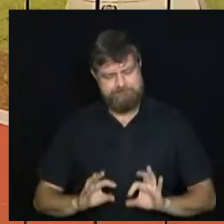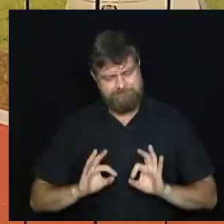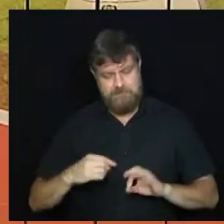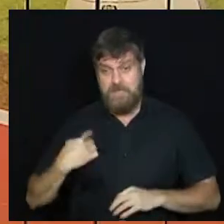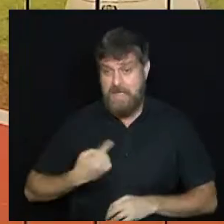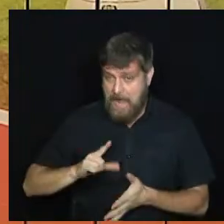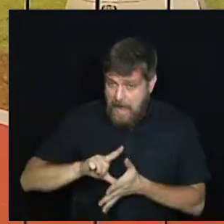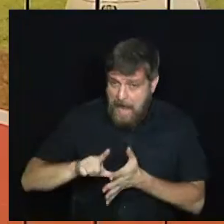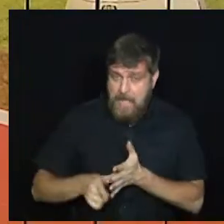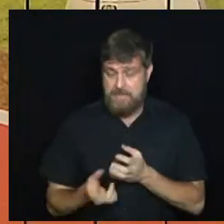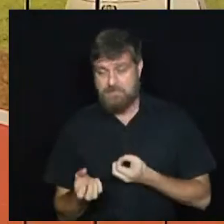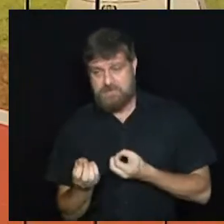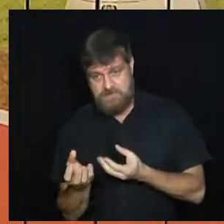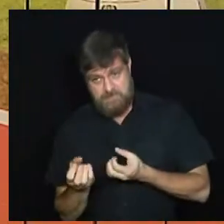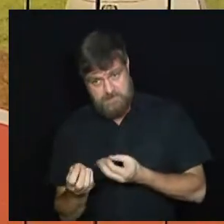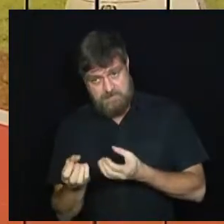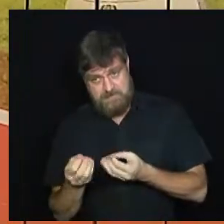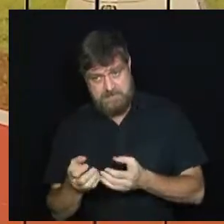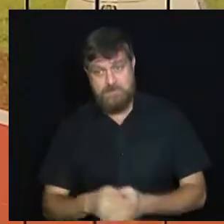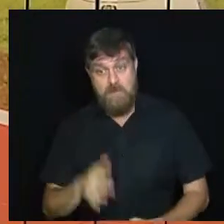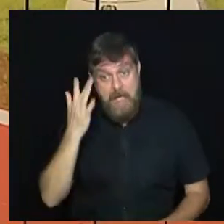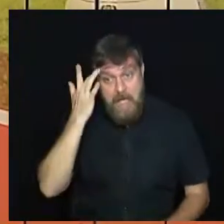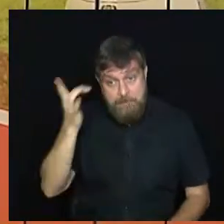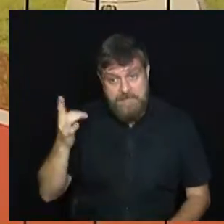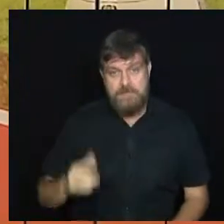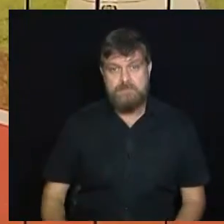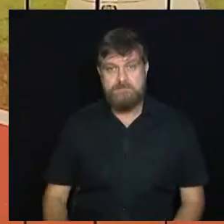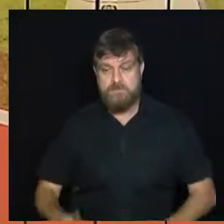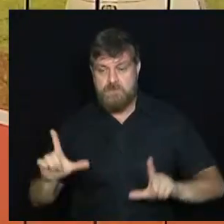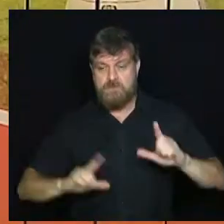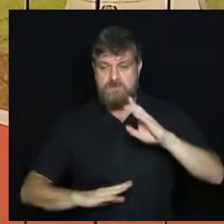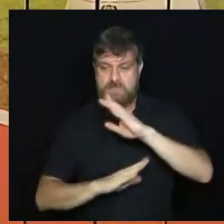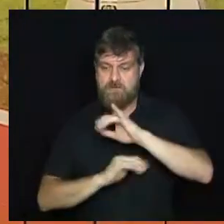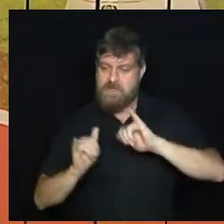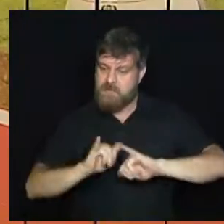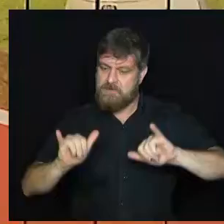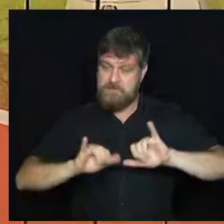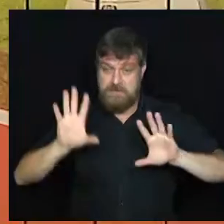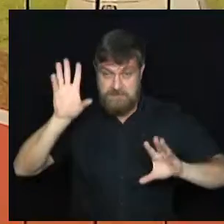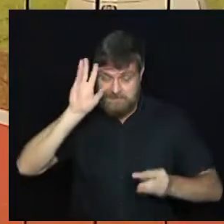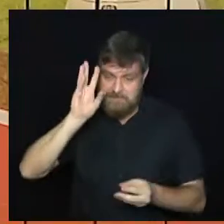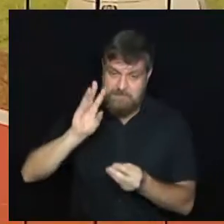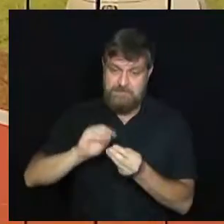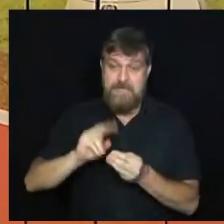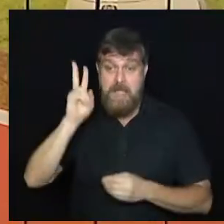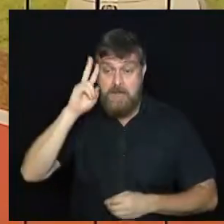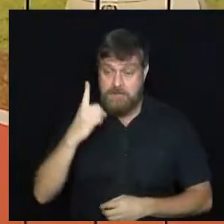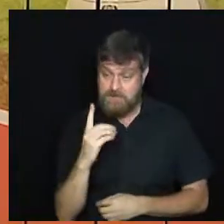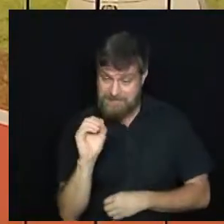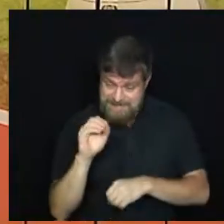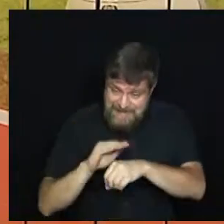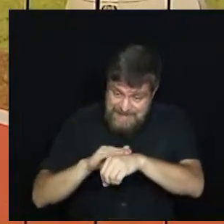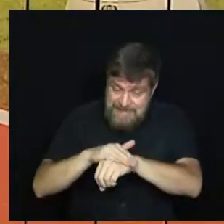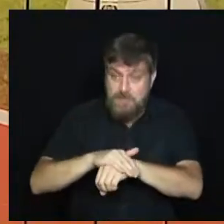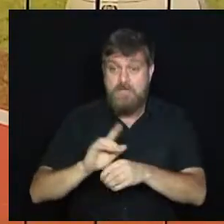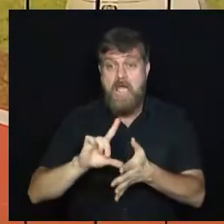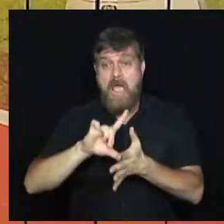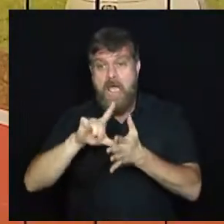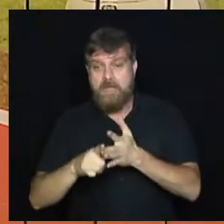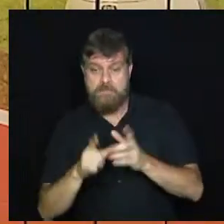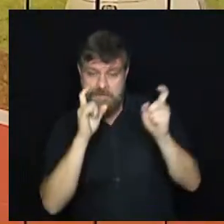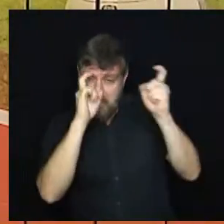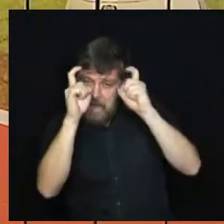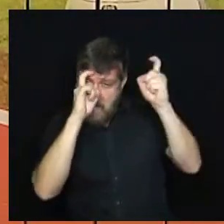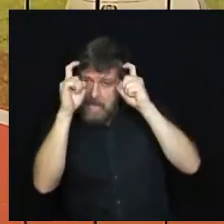essa história amanhã para vocês. O Jornal Câmara Notícia fica por aqui. Lembrando que às 10 horas da noite, após a